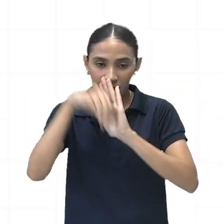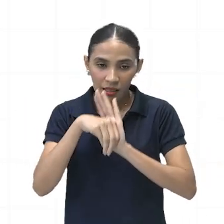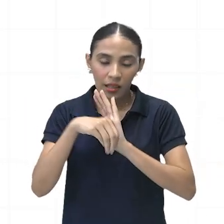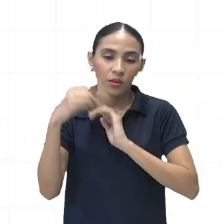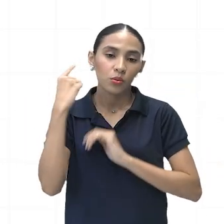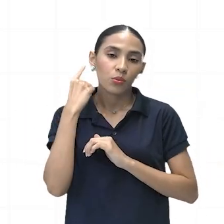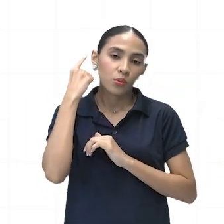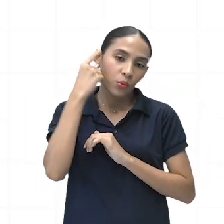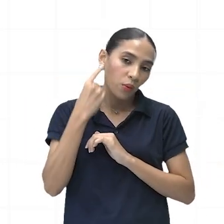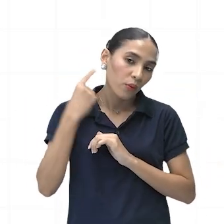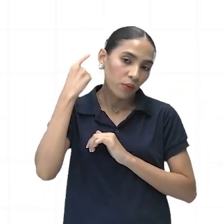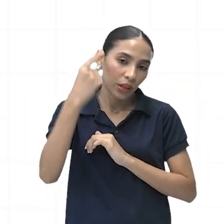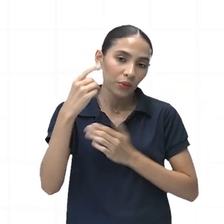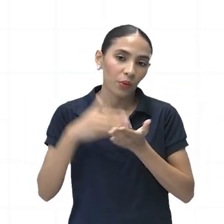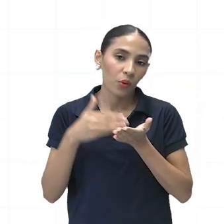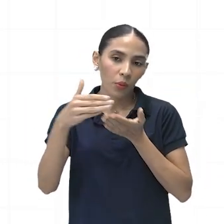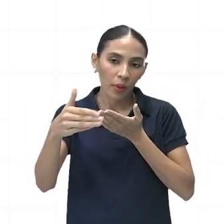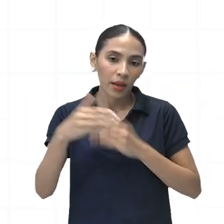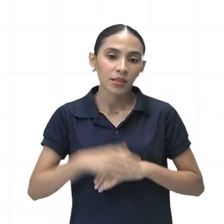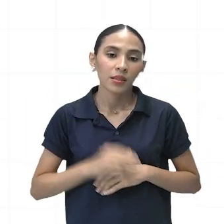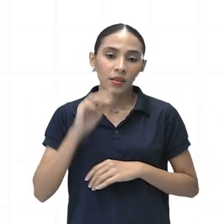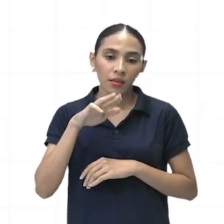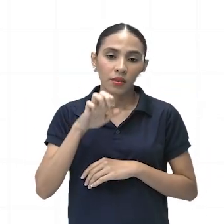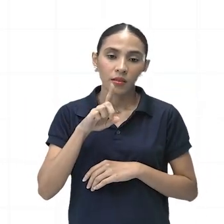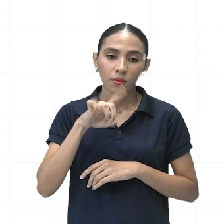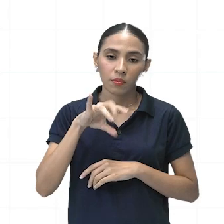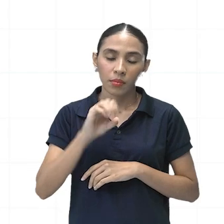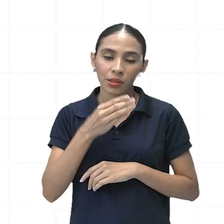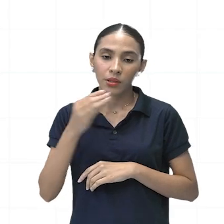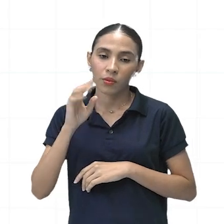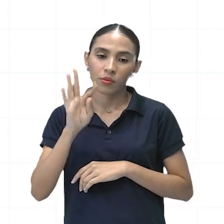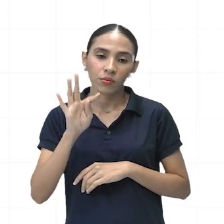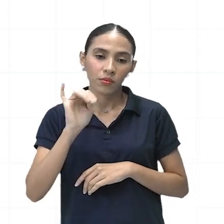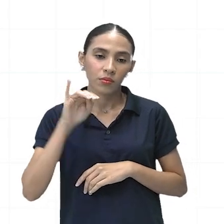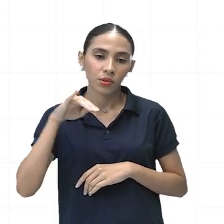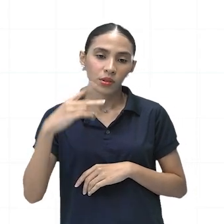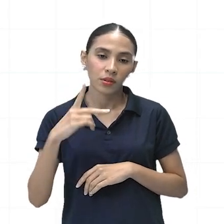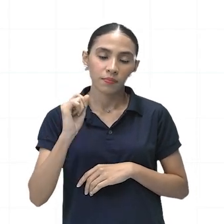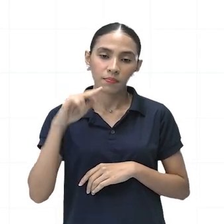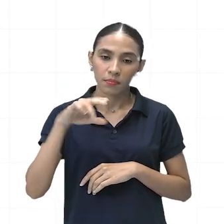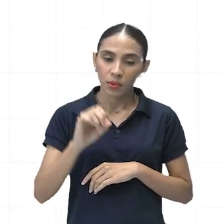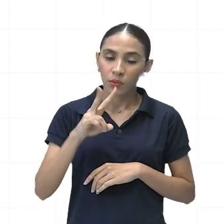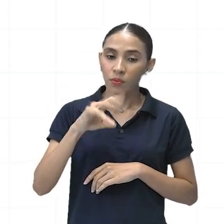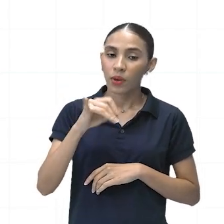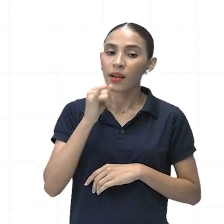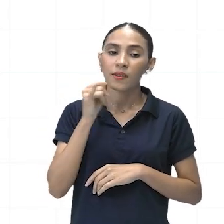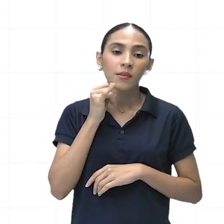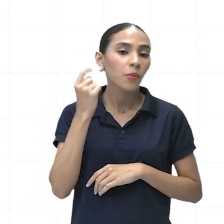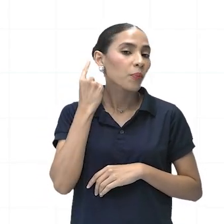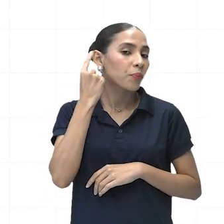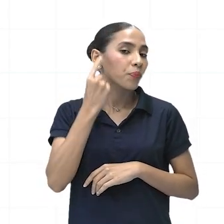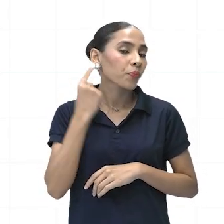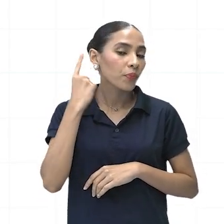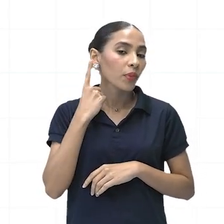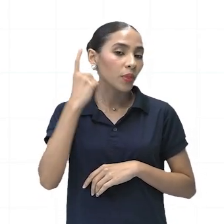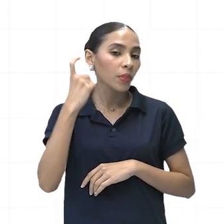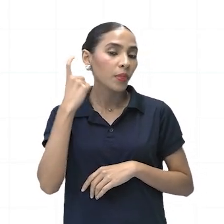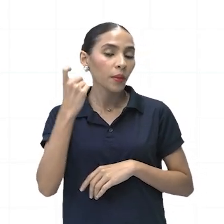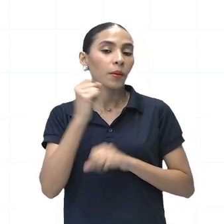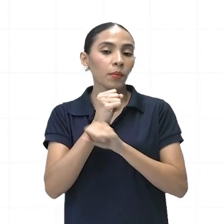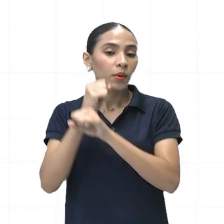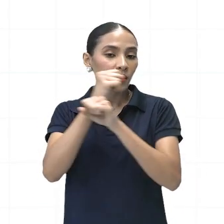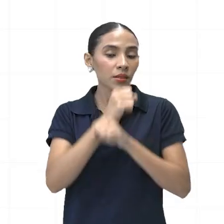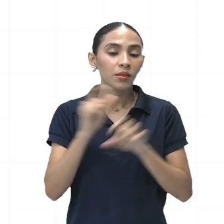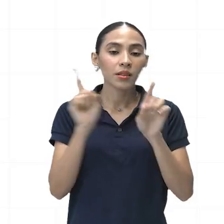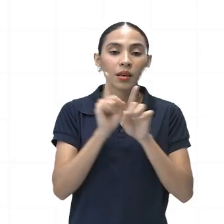aparelho auditivo, que começa ali no ouvido médio, que é o tímpano. Então, esse canal ele vai amplificar o som, protegendo